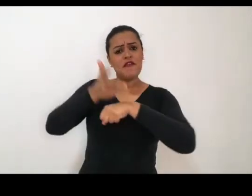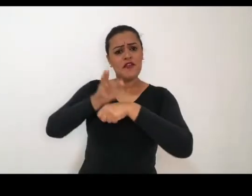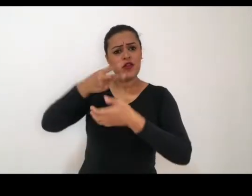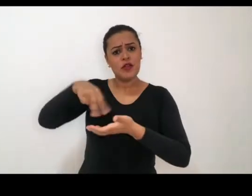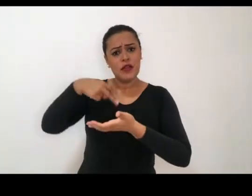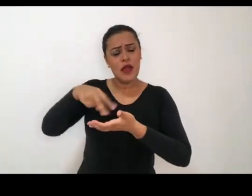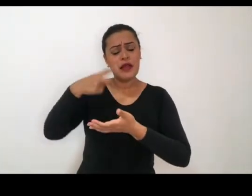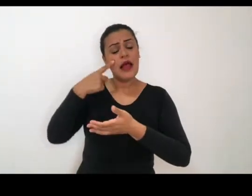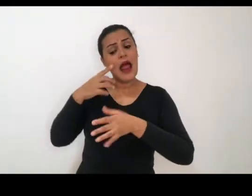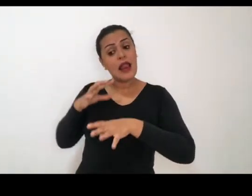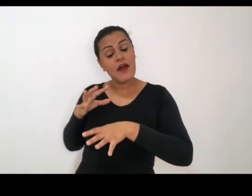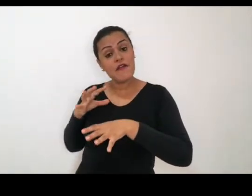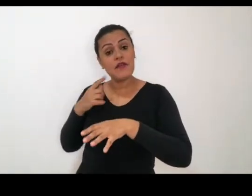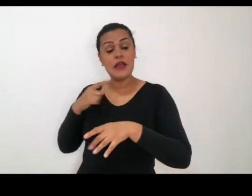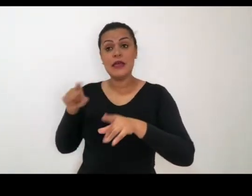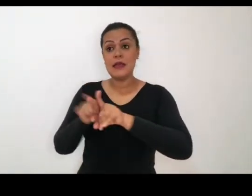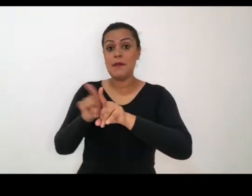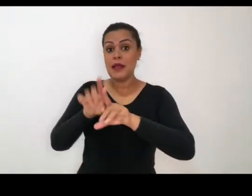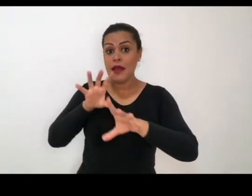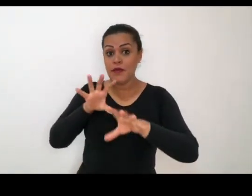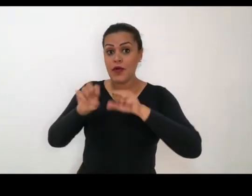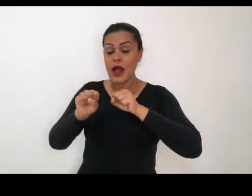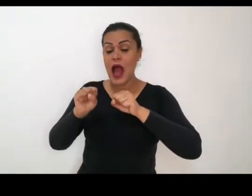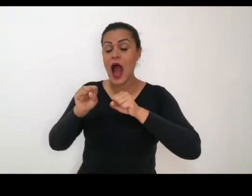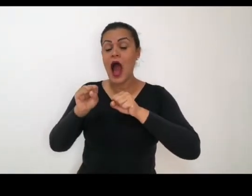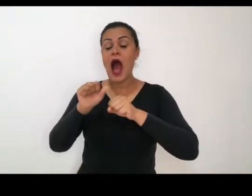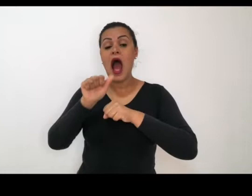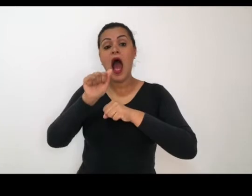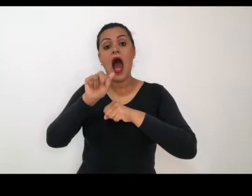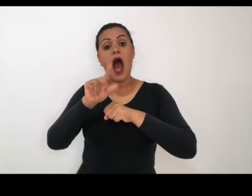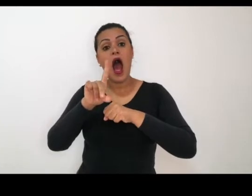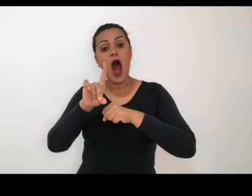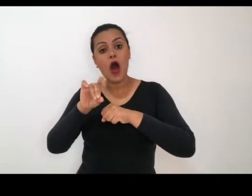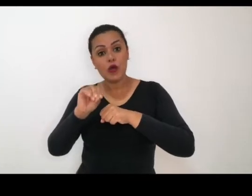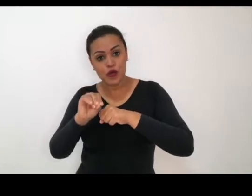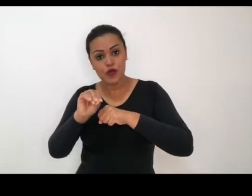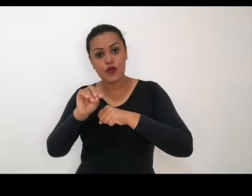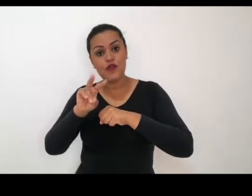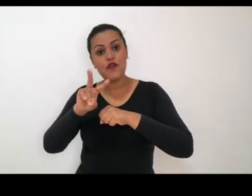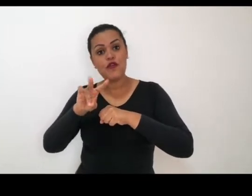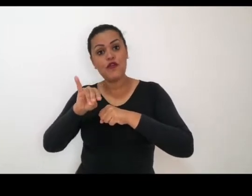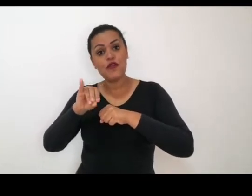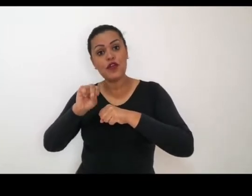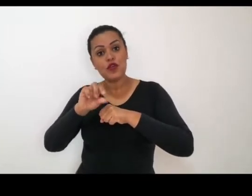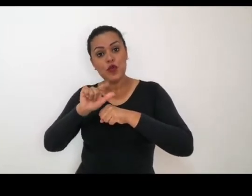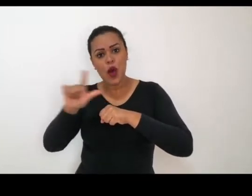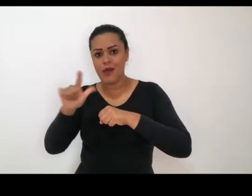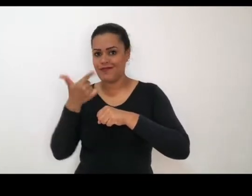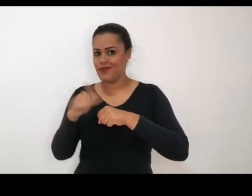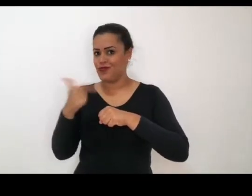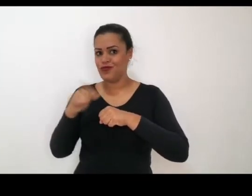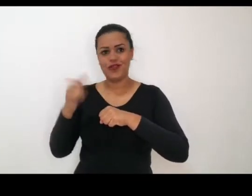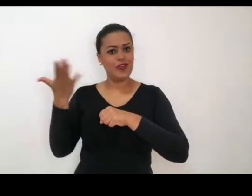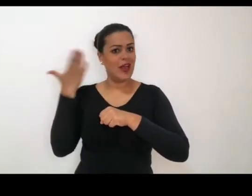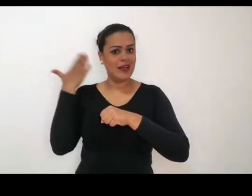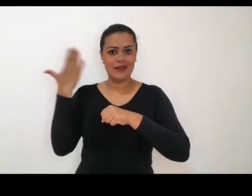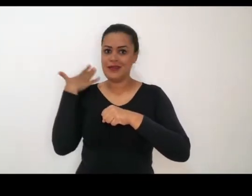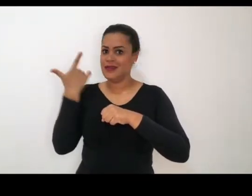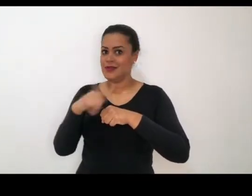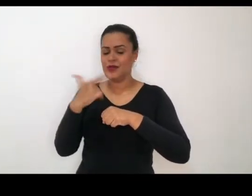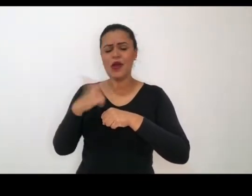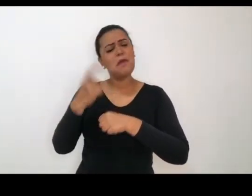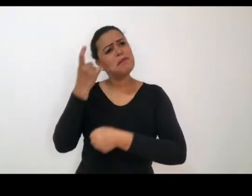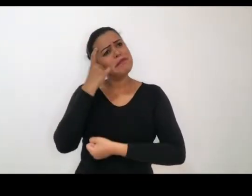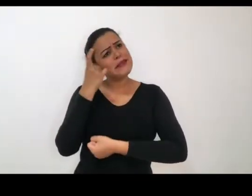não existia. Então eu fui indo também para essa outra área, né, de pensar o audiovisual, né, e como pensar